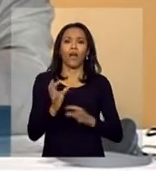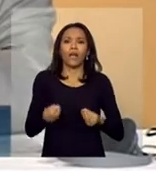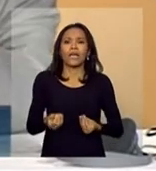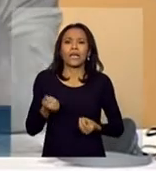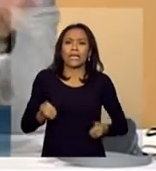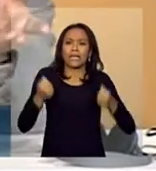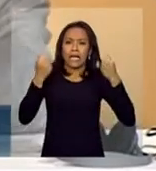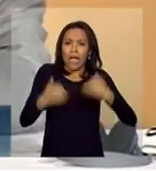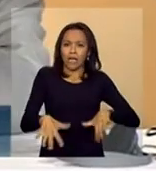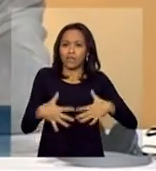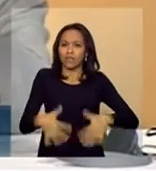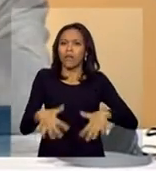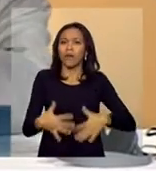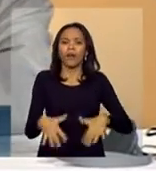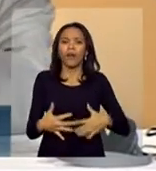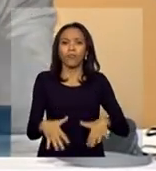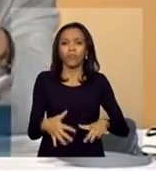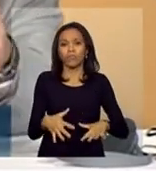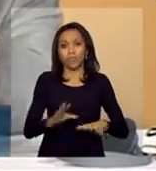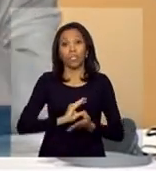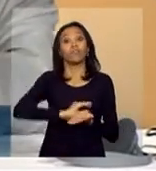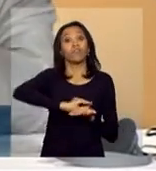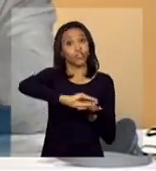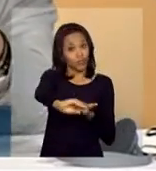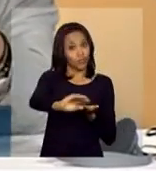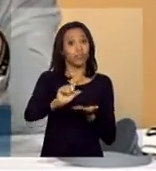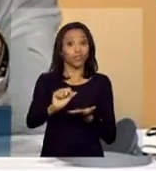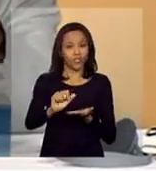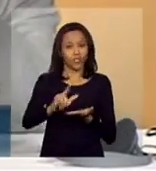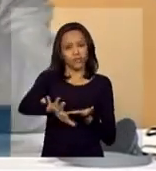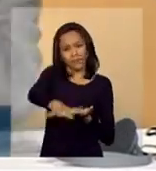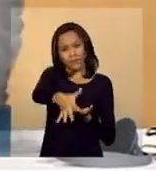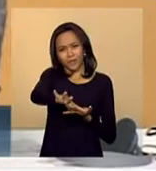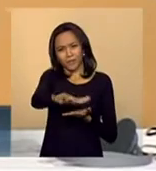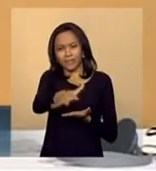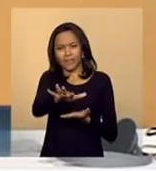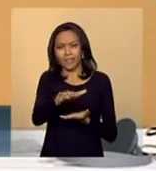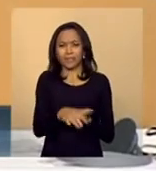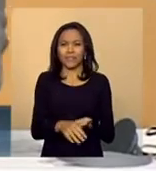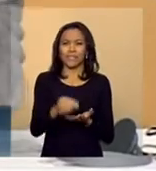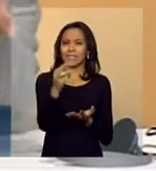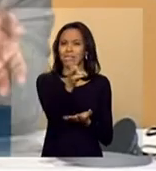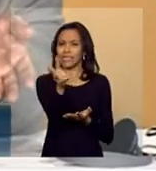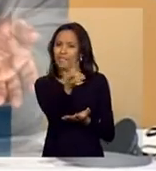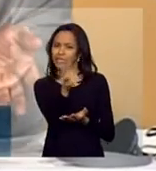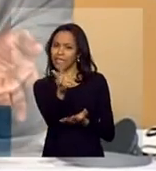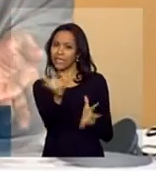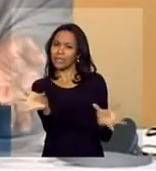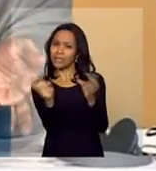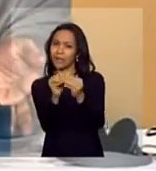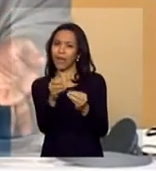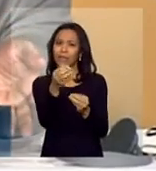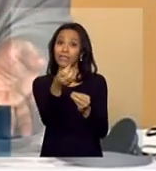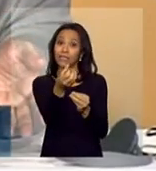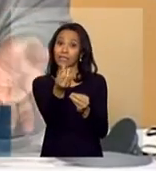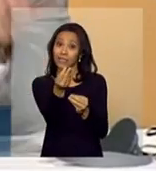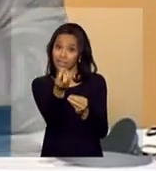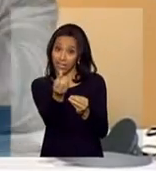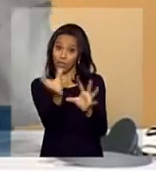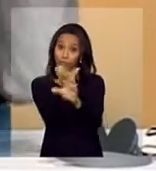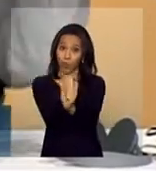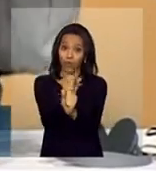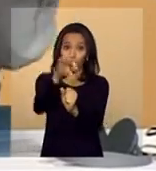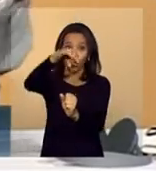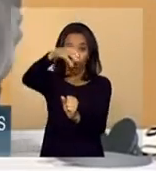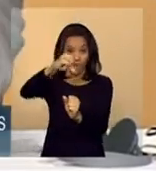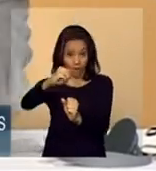diretamente... investimos e gastamos diretamente em torno de 33 mais 60, 90. Mas já